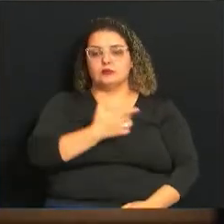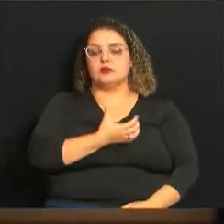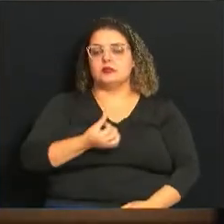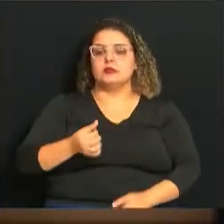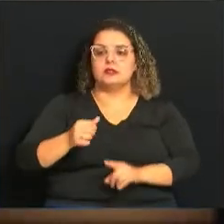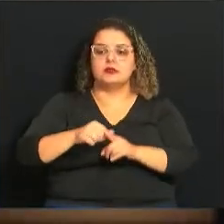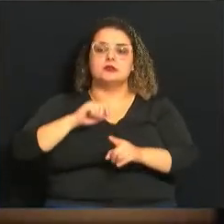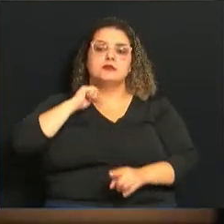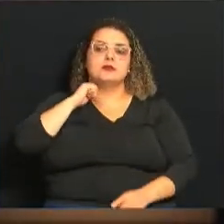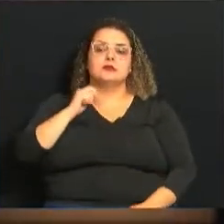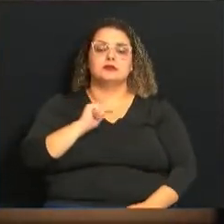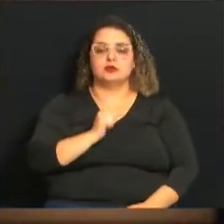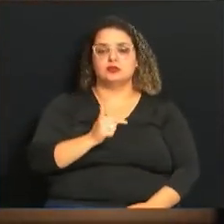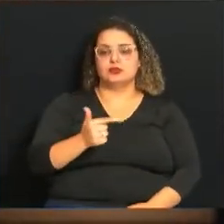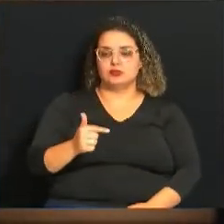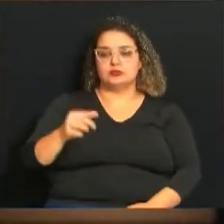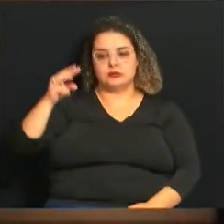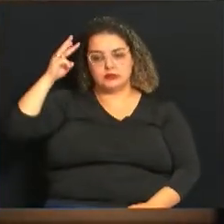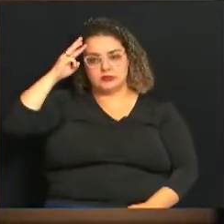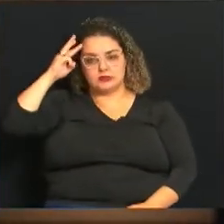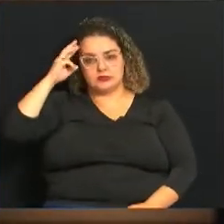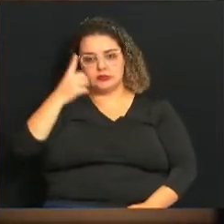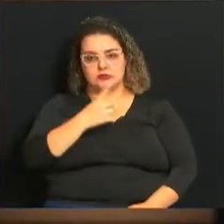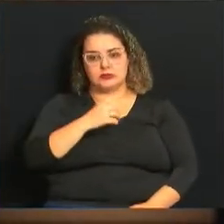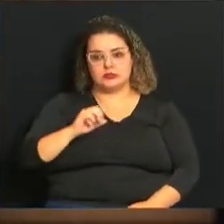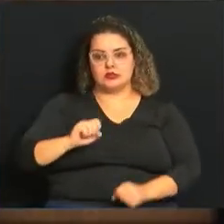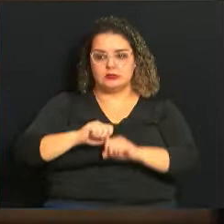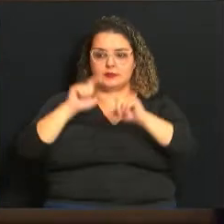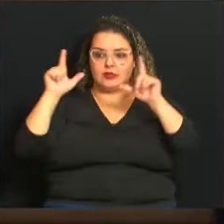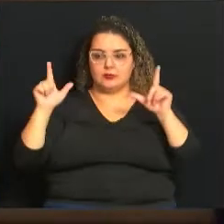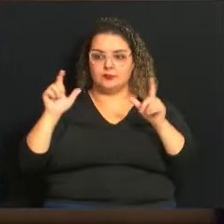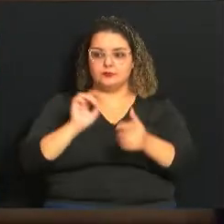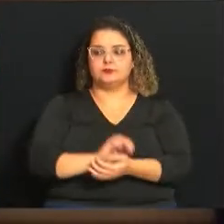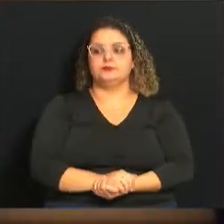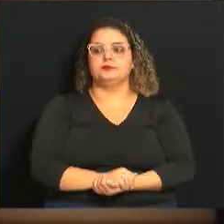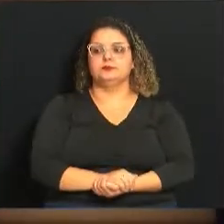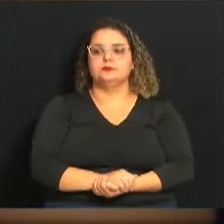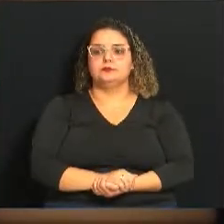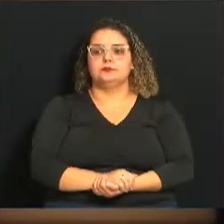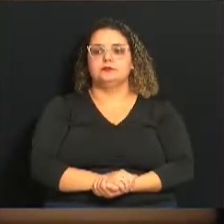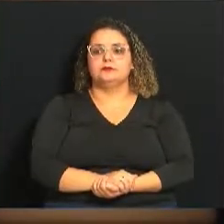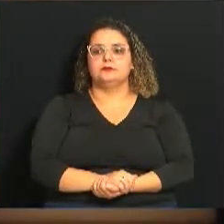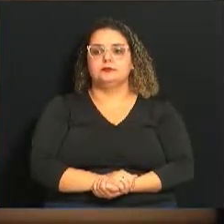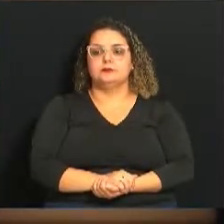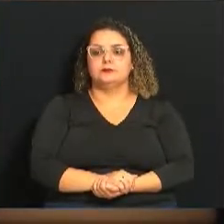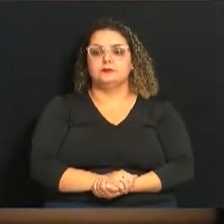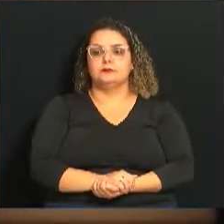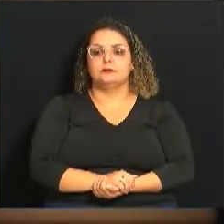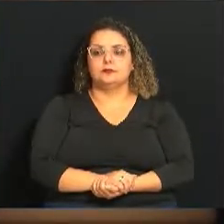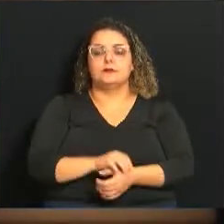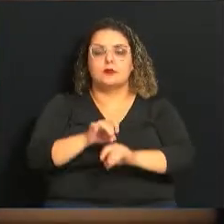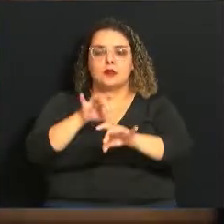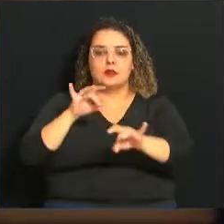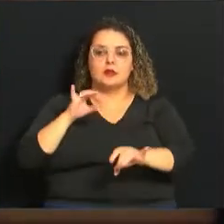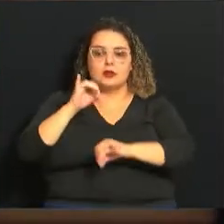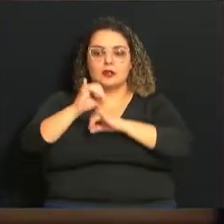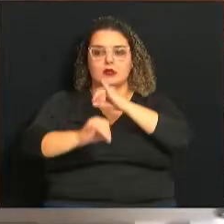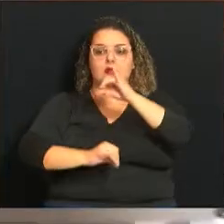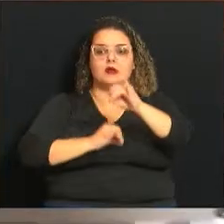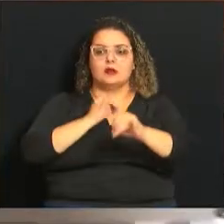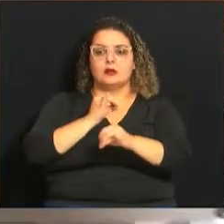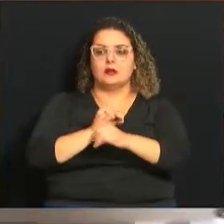2022, terça-feira, às 10 horas. Em ambiente virtual, através do sistema de deliberação